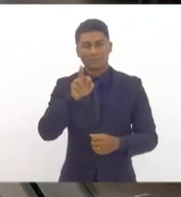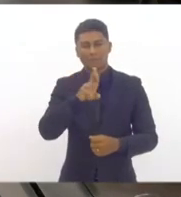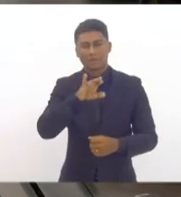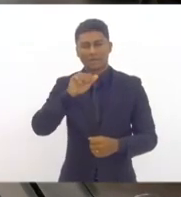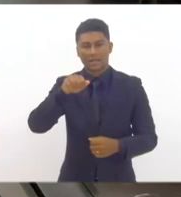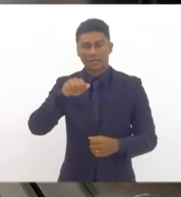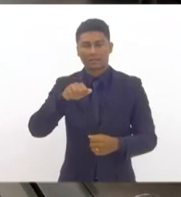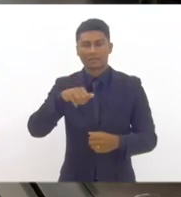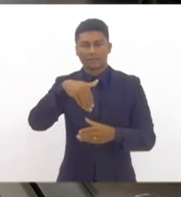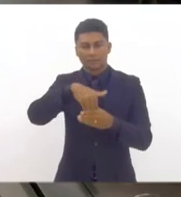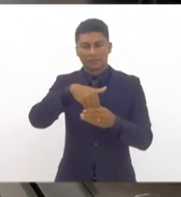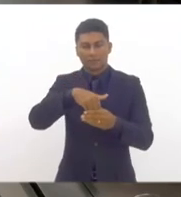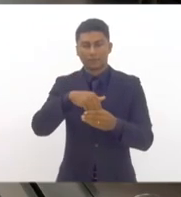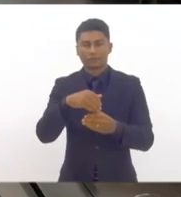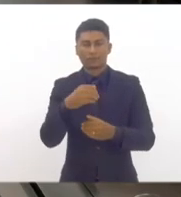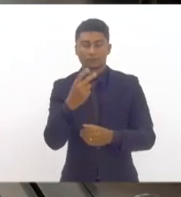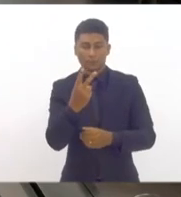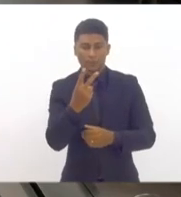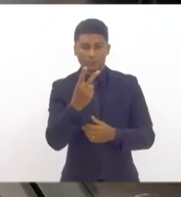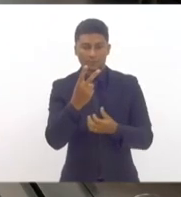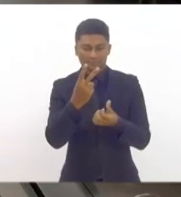votos. E